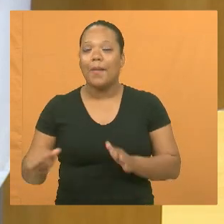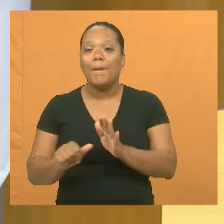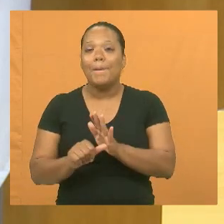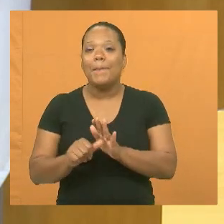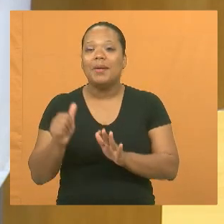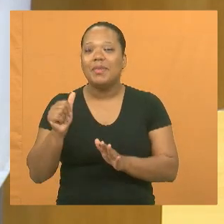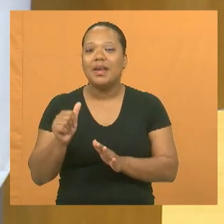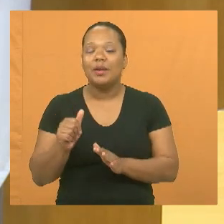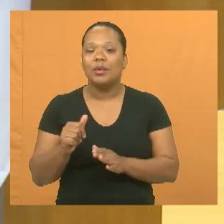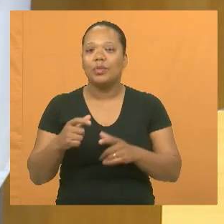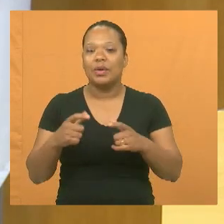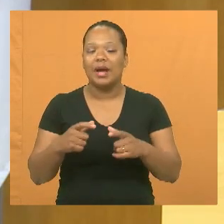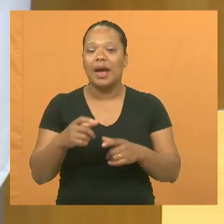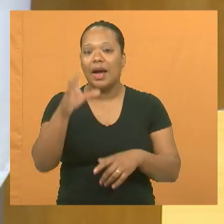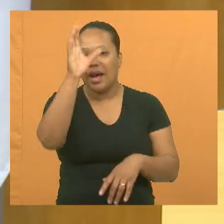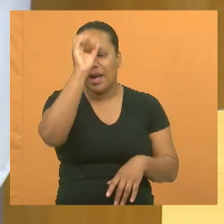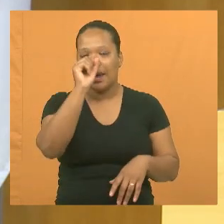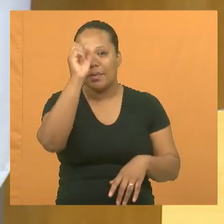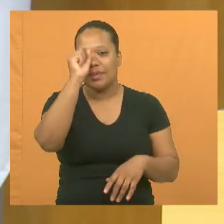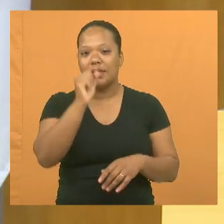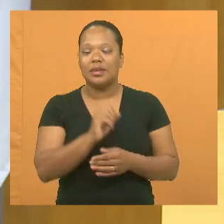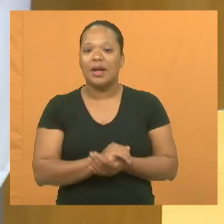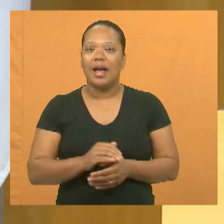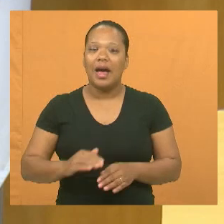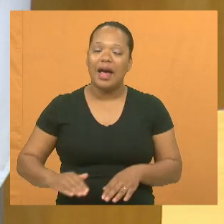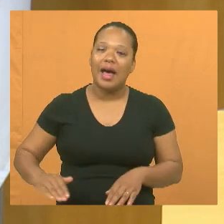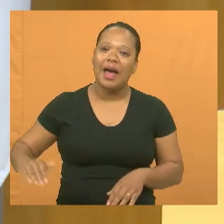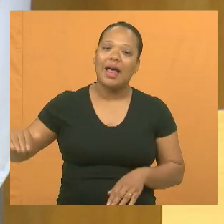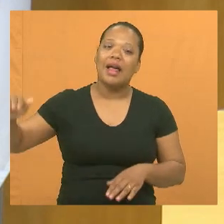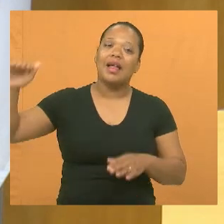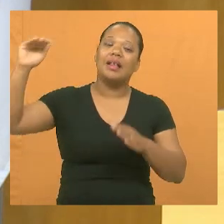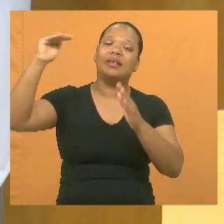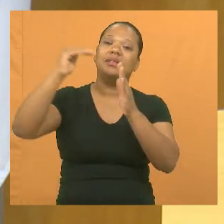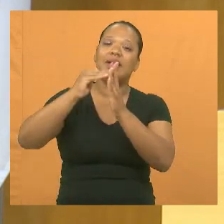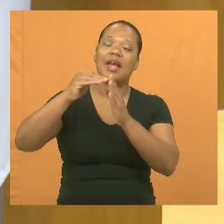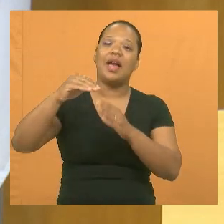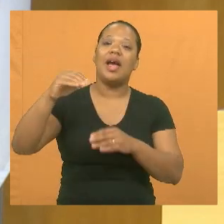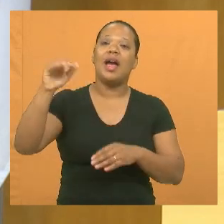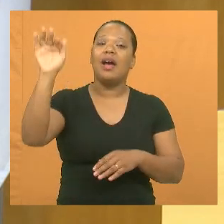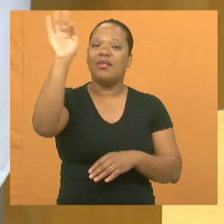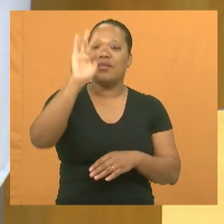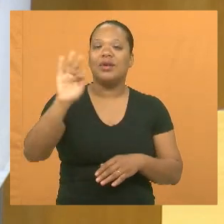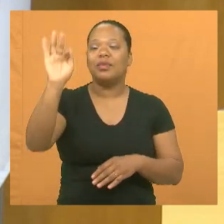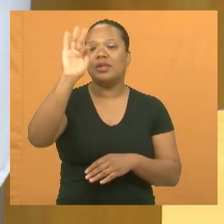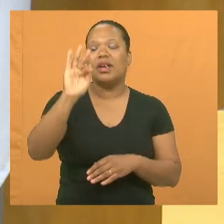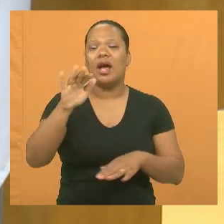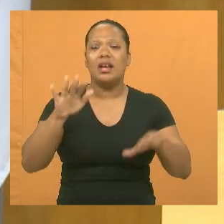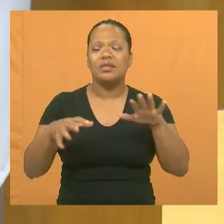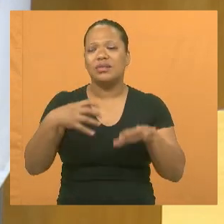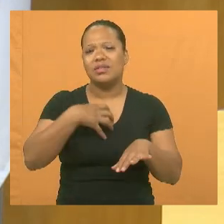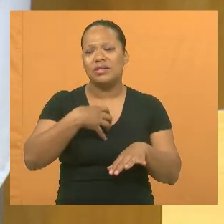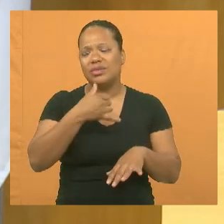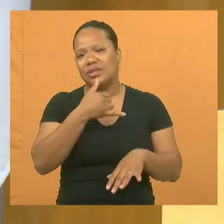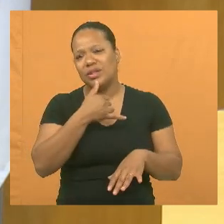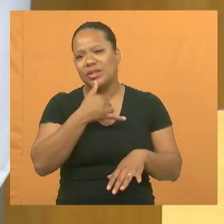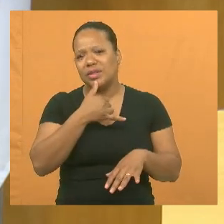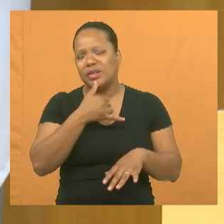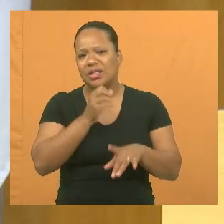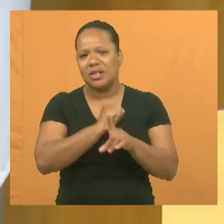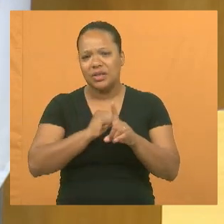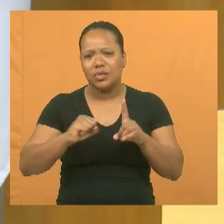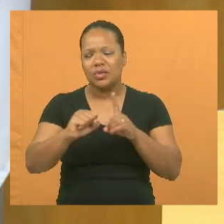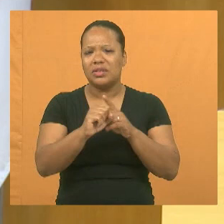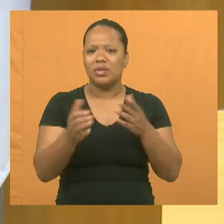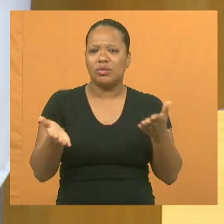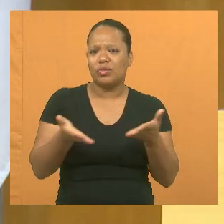para o ensinamento, mas também até a universidade. Porque o que me entristece na sociedade